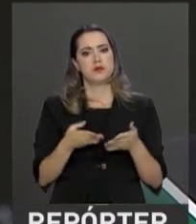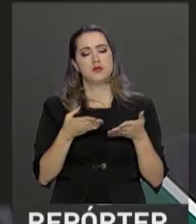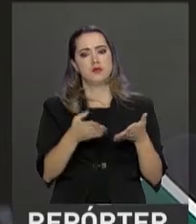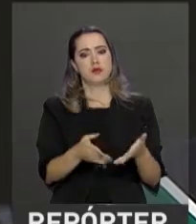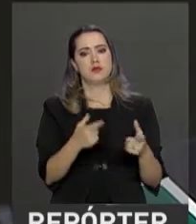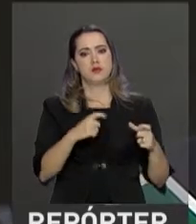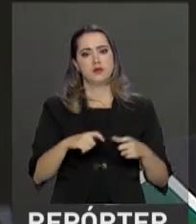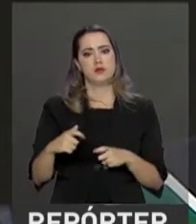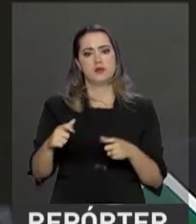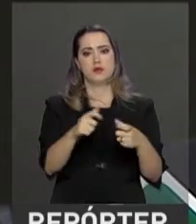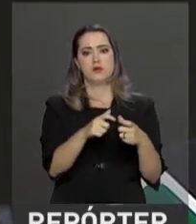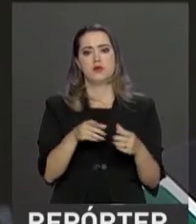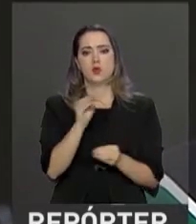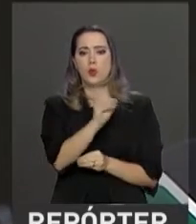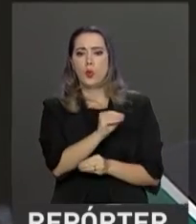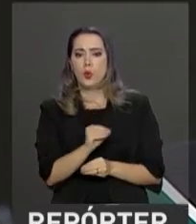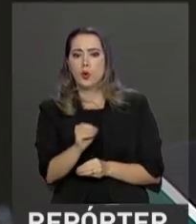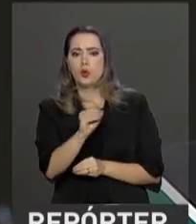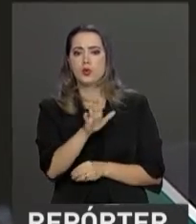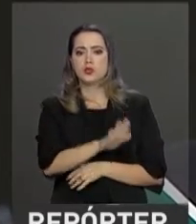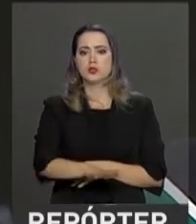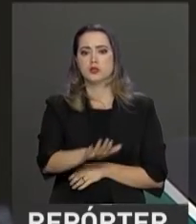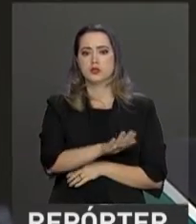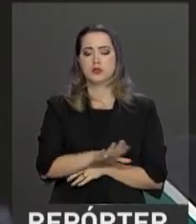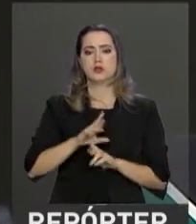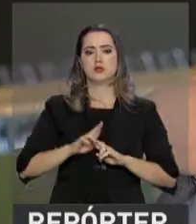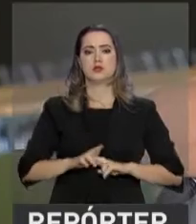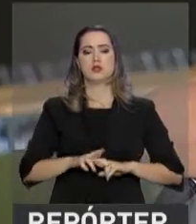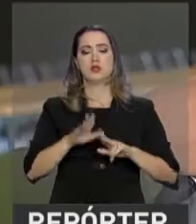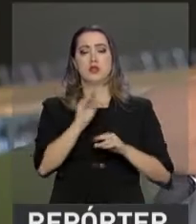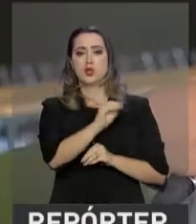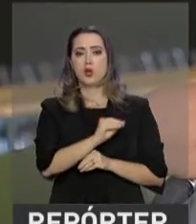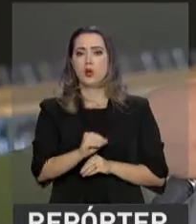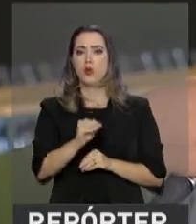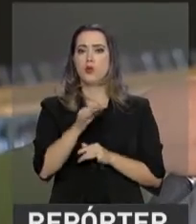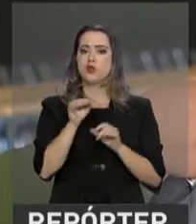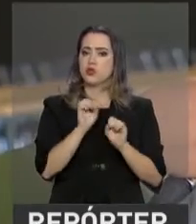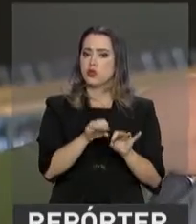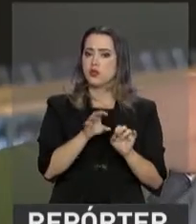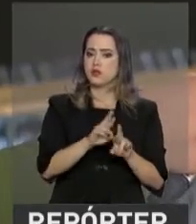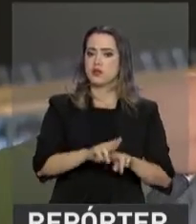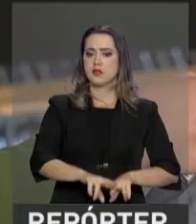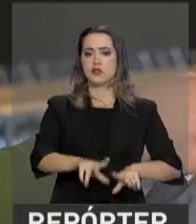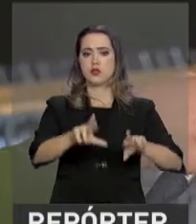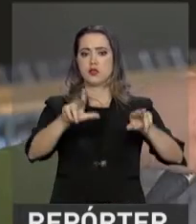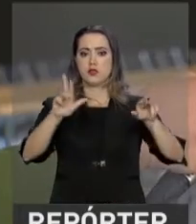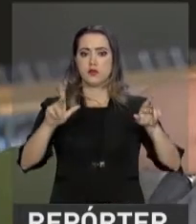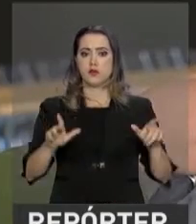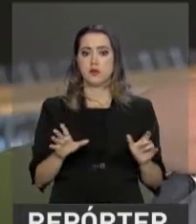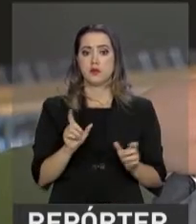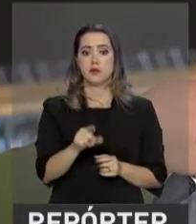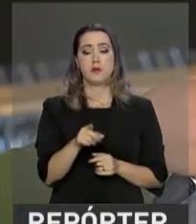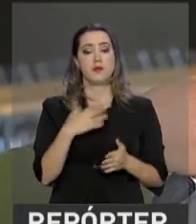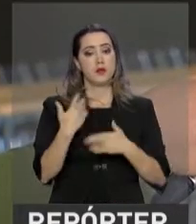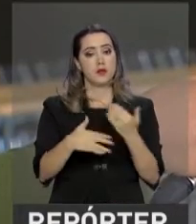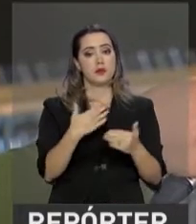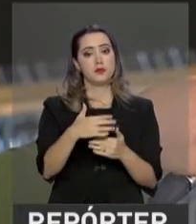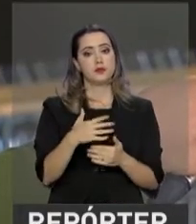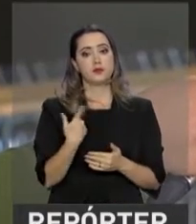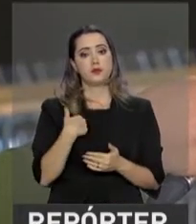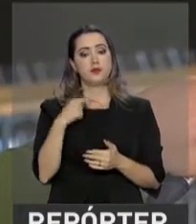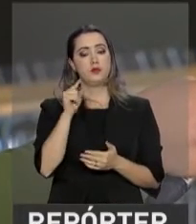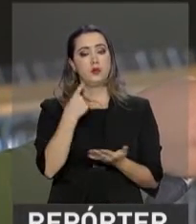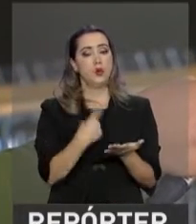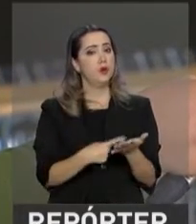todo tipo de diferença isso vai muito ao encontro do objetivo o desenvolvimento sustentável número 16 que fala sobre a eliminação de